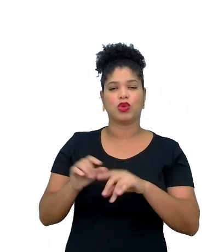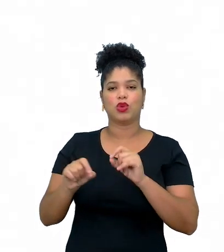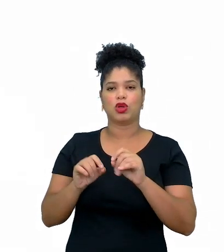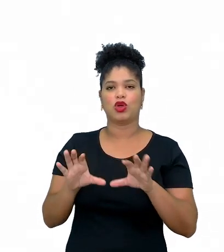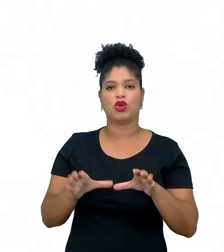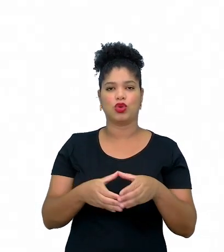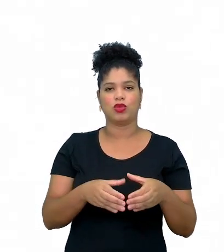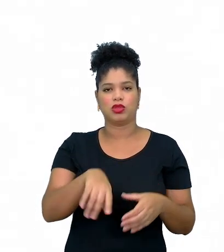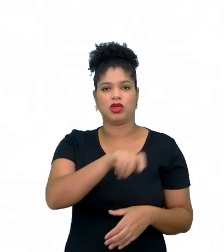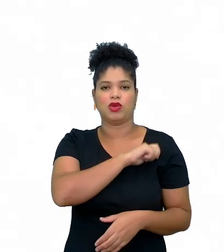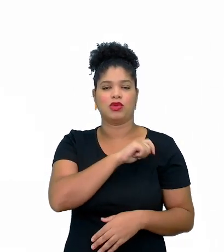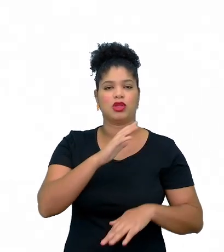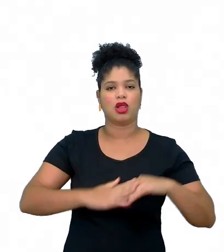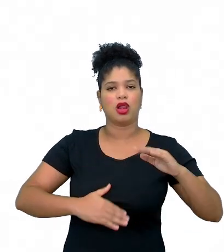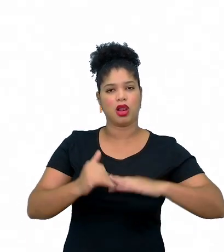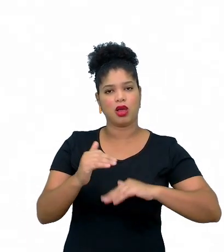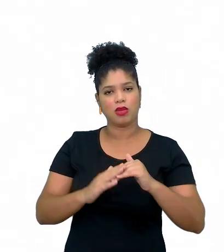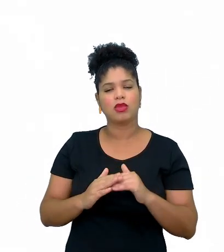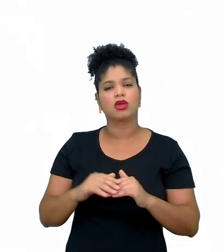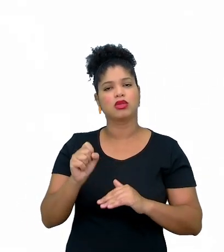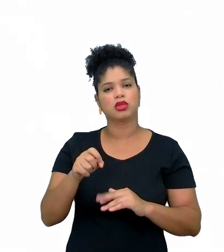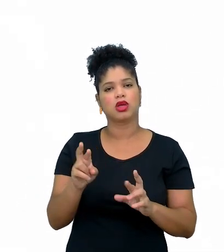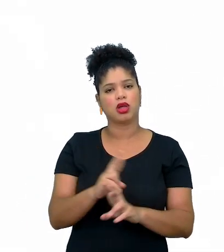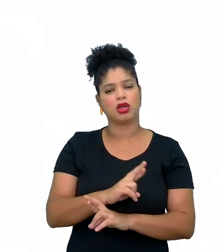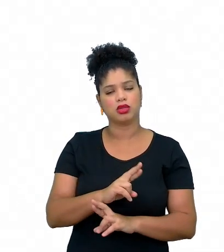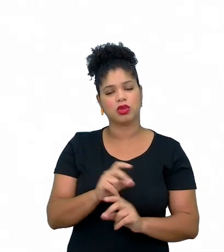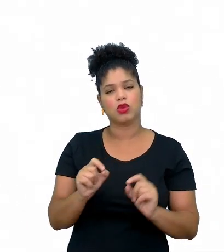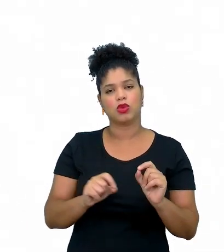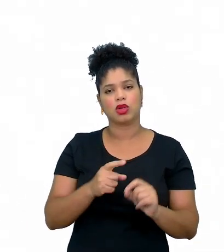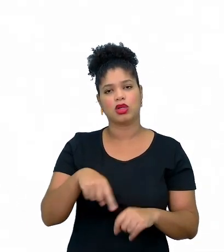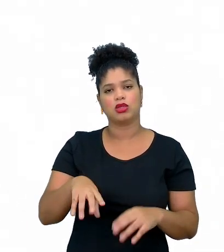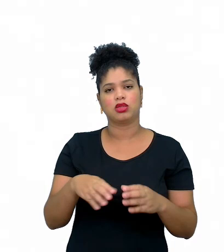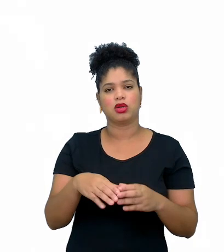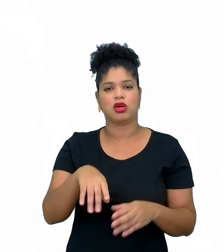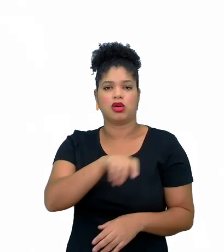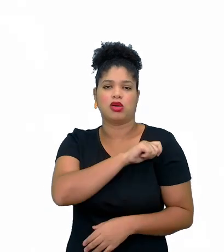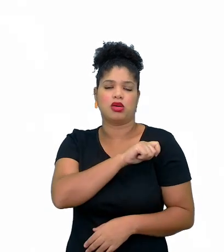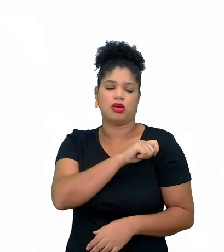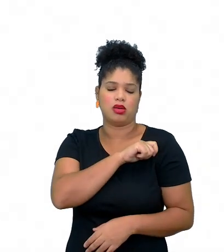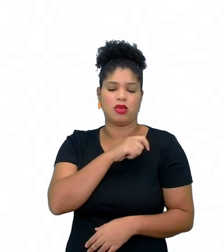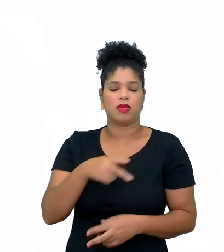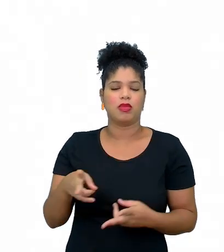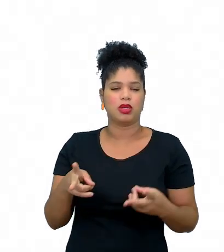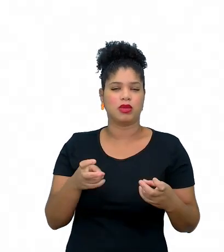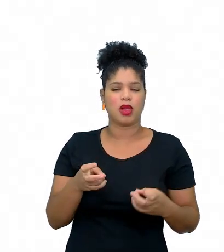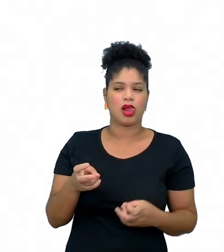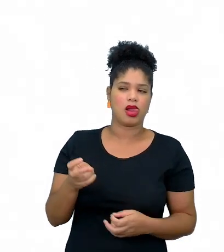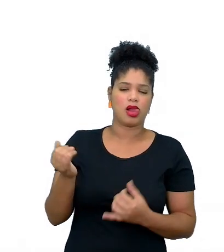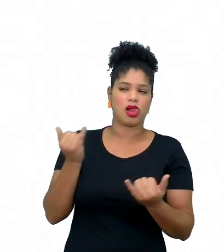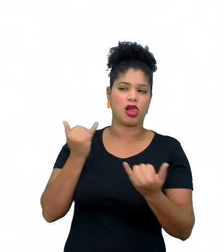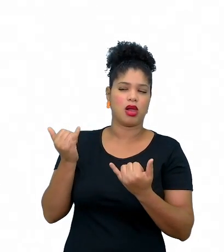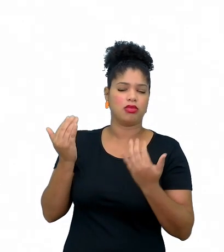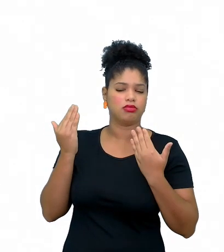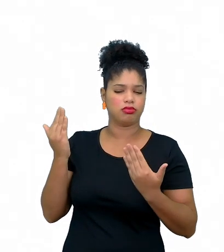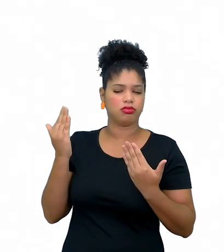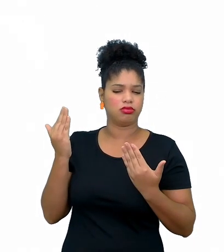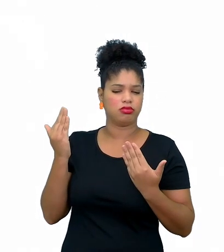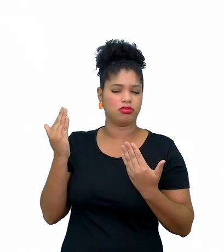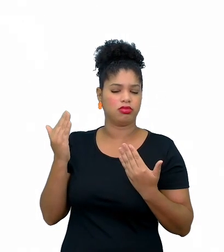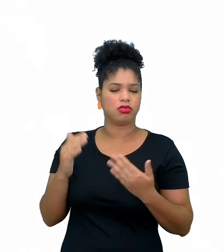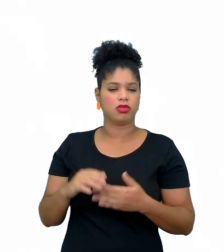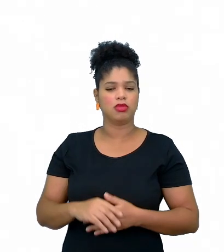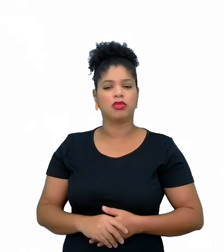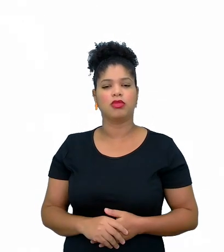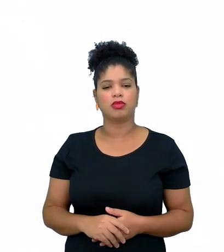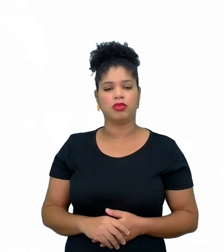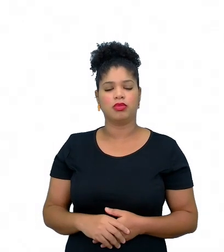alunos habilidades que façam com que eles percebam que uma notícia é falsa ou não.